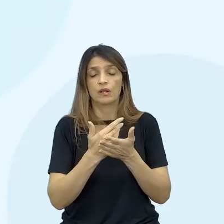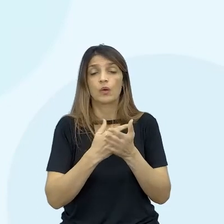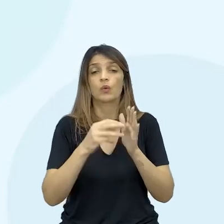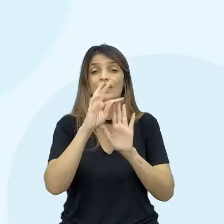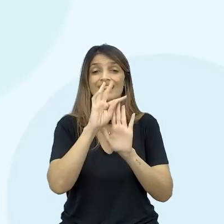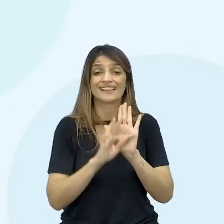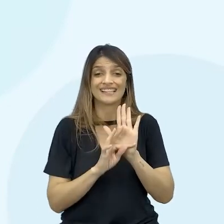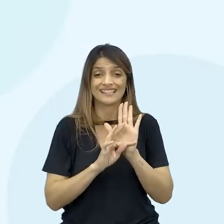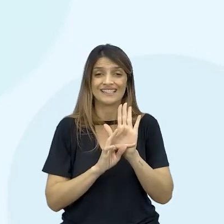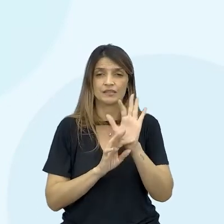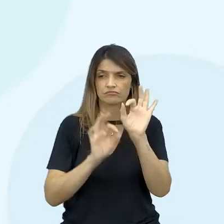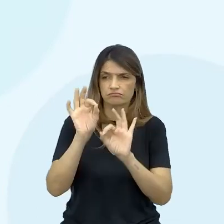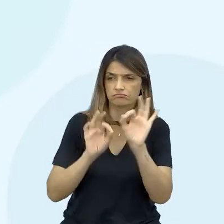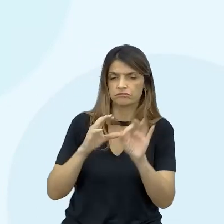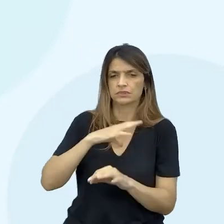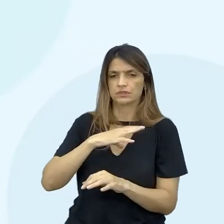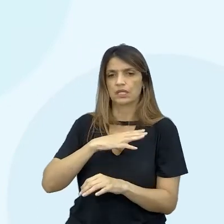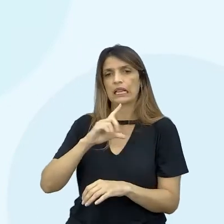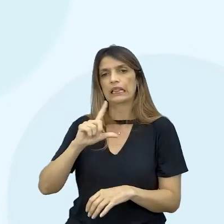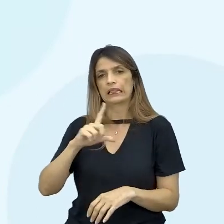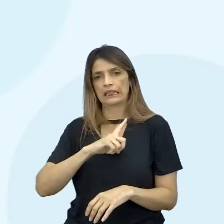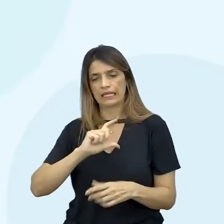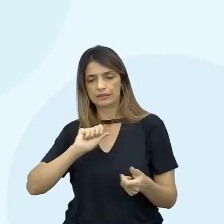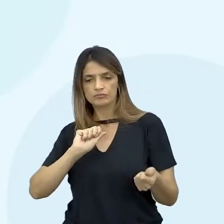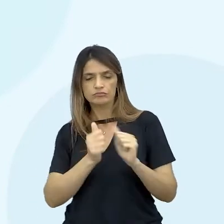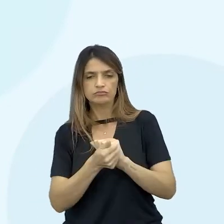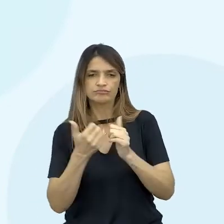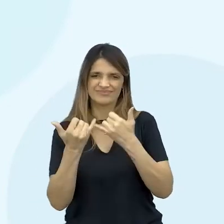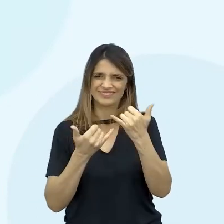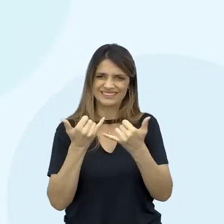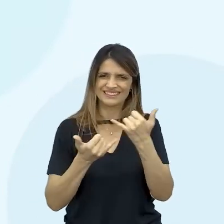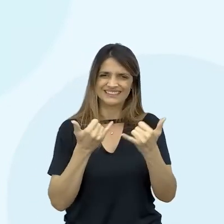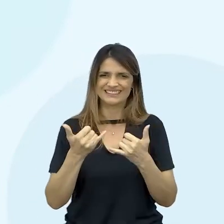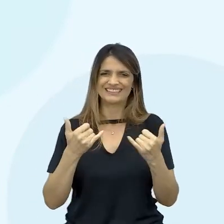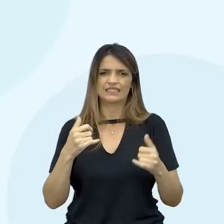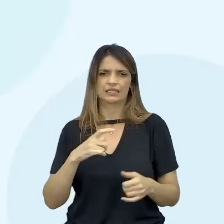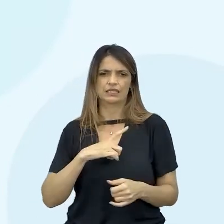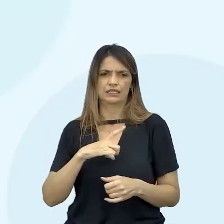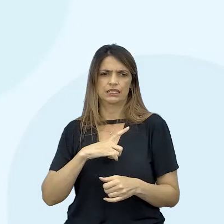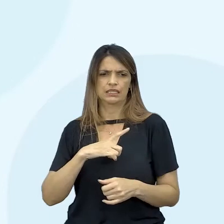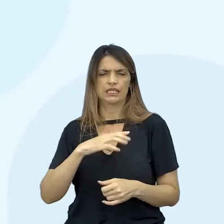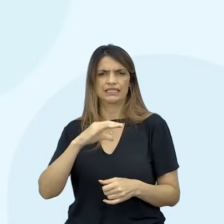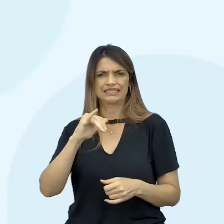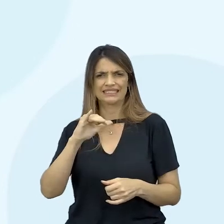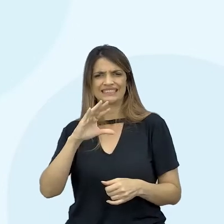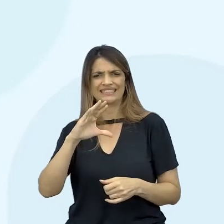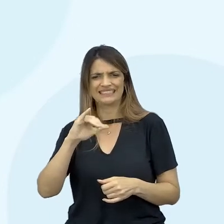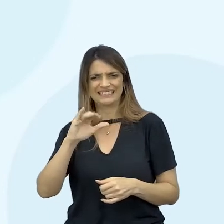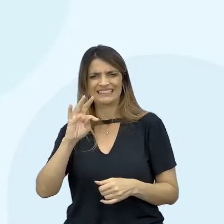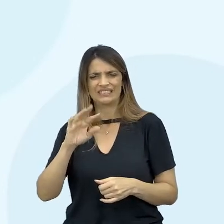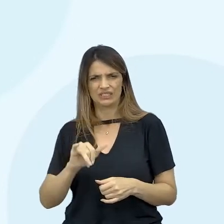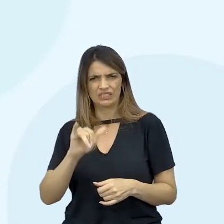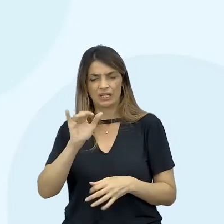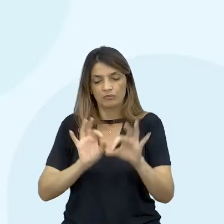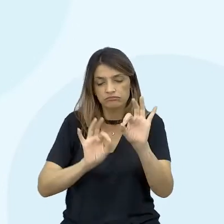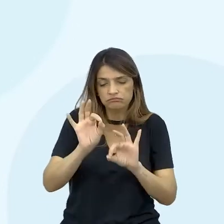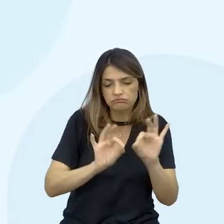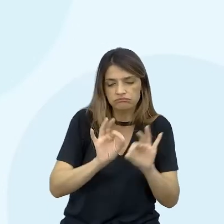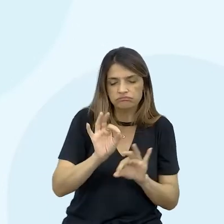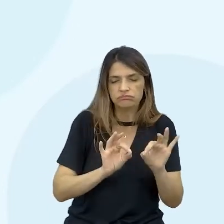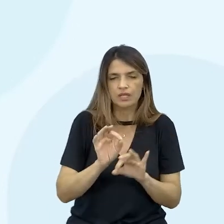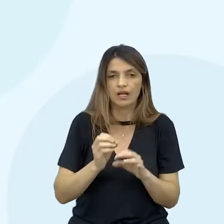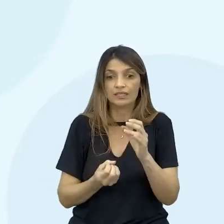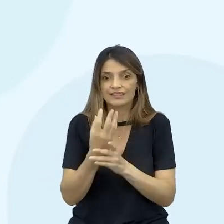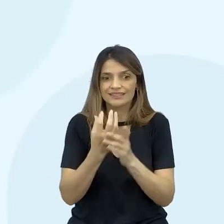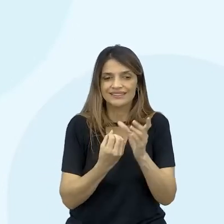de uma cidade. Então, tem um jogo que chama SimCity. Os estudantes podem utilizar esse jogo para planejar uma cidade. Nós estamos